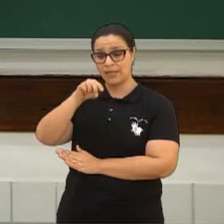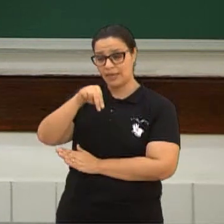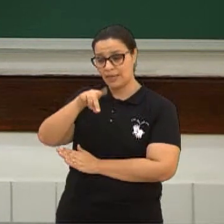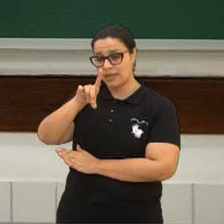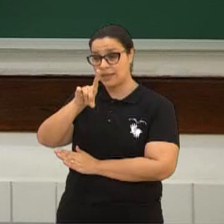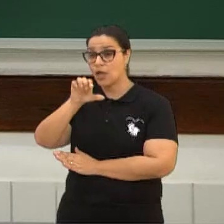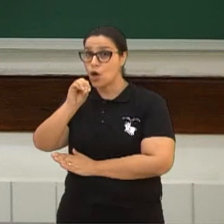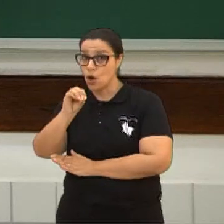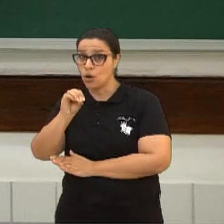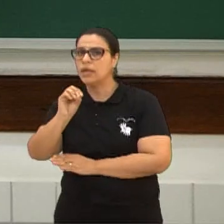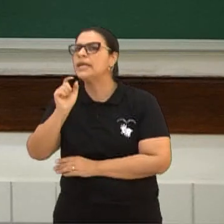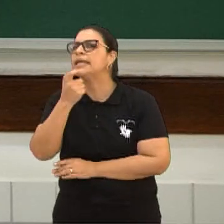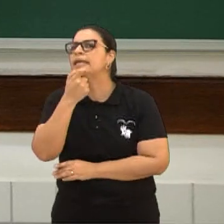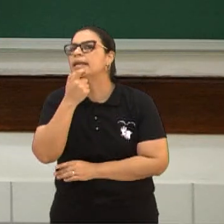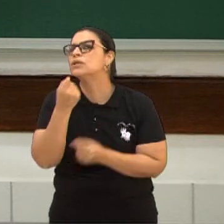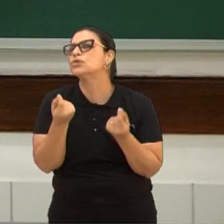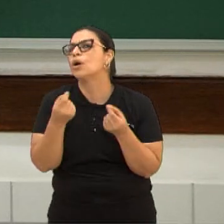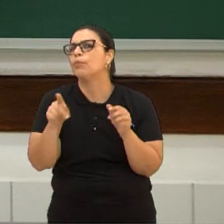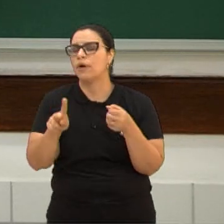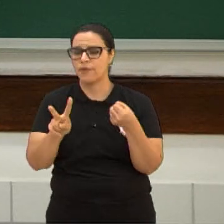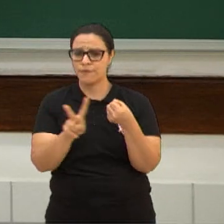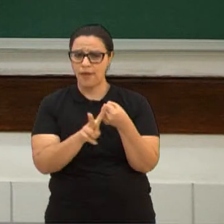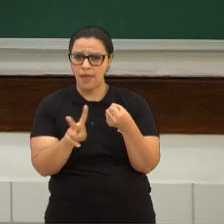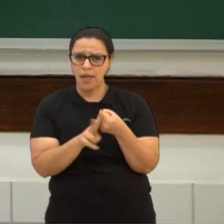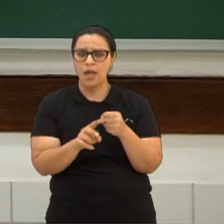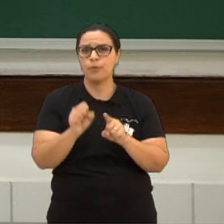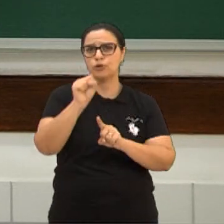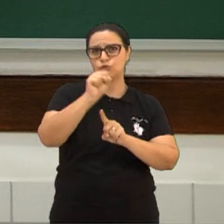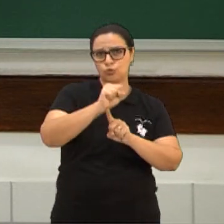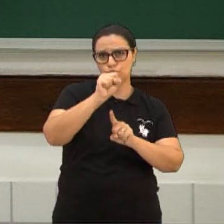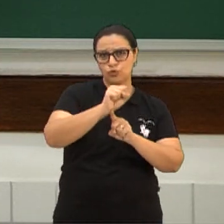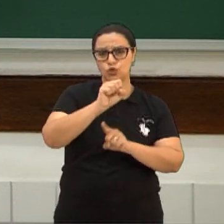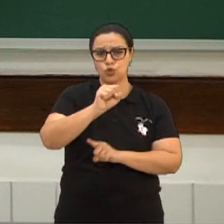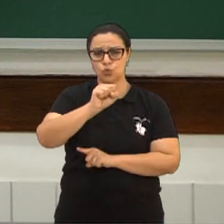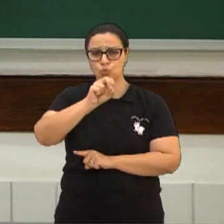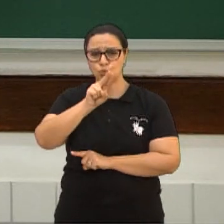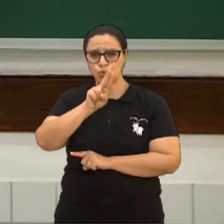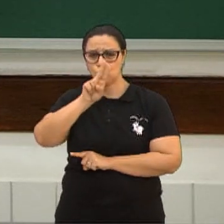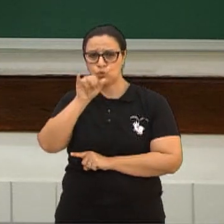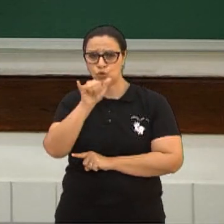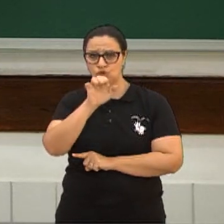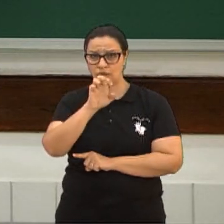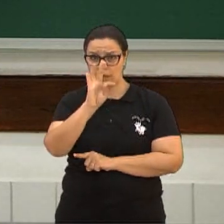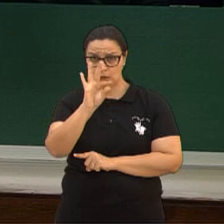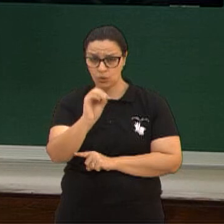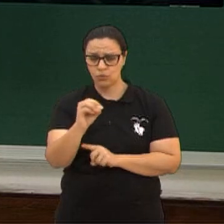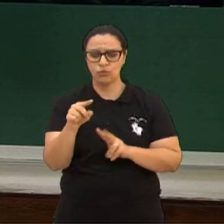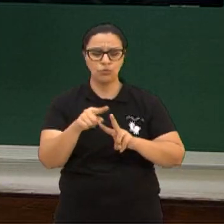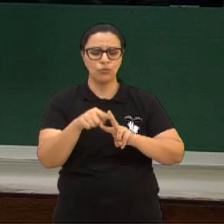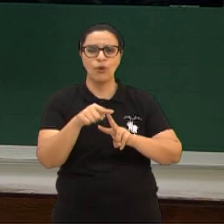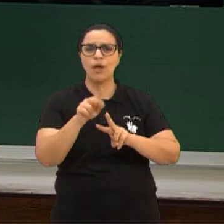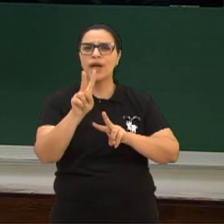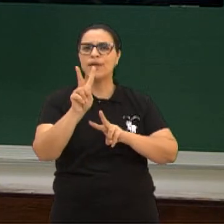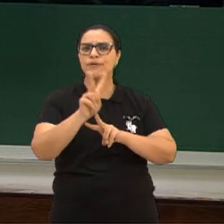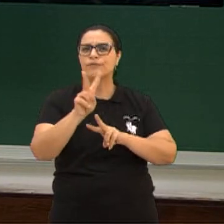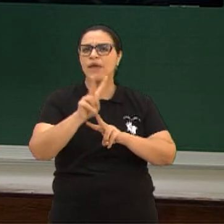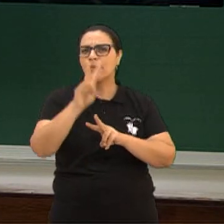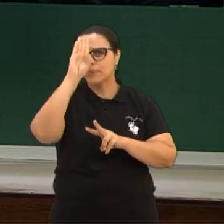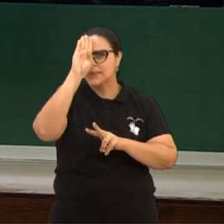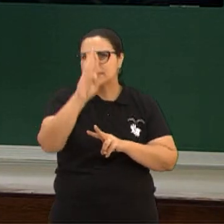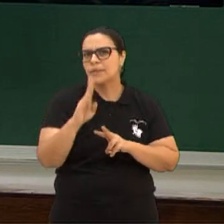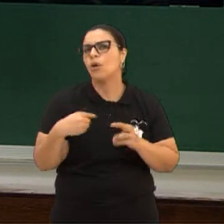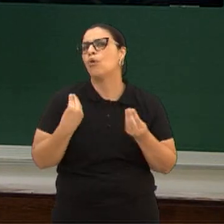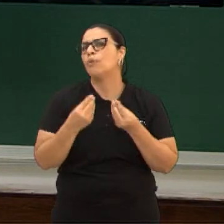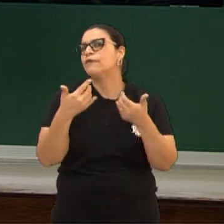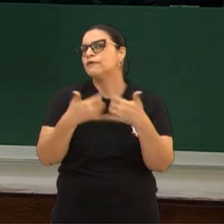Que sujeito é esse? Que verbo é esse? Esse verbo principal. Como eu faço isso? Observem aqui na tela da